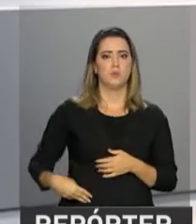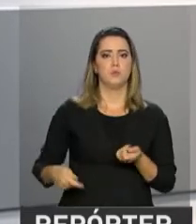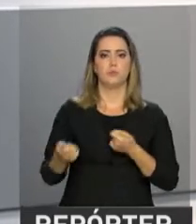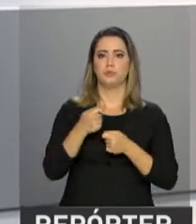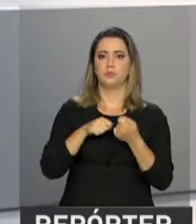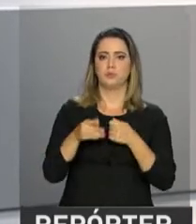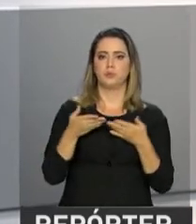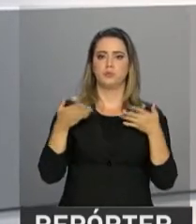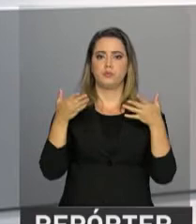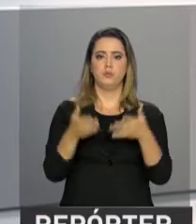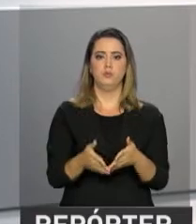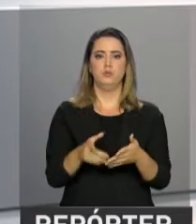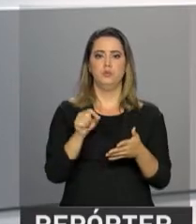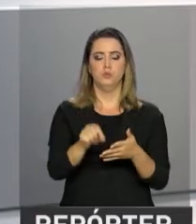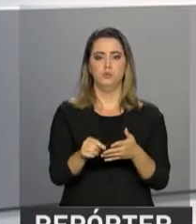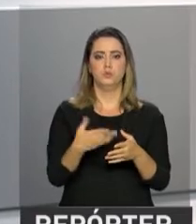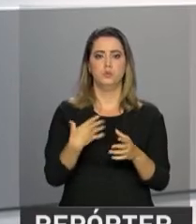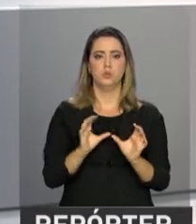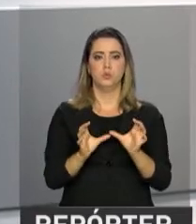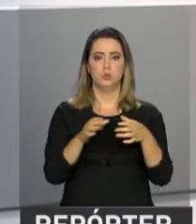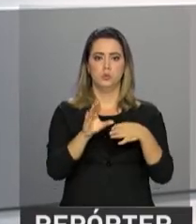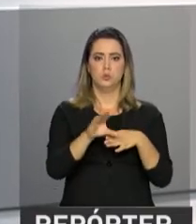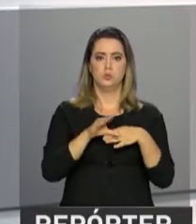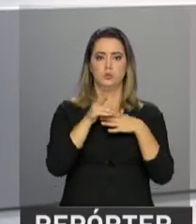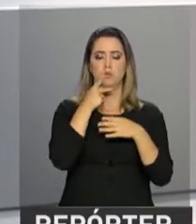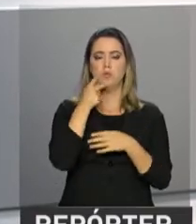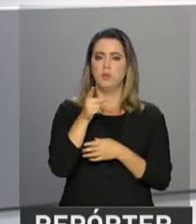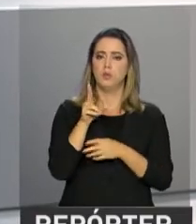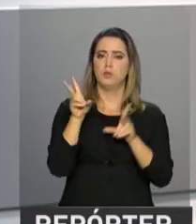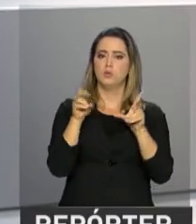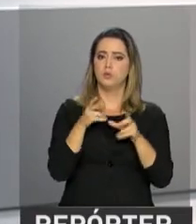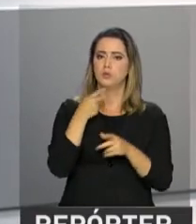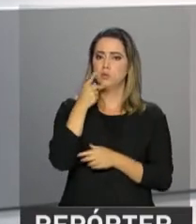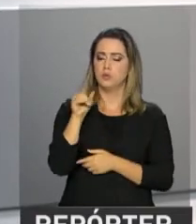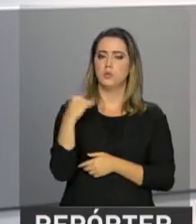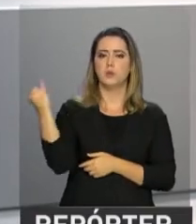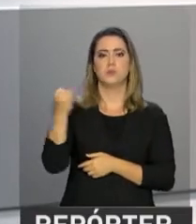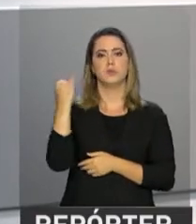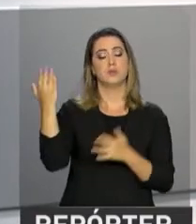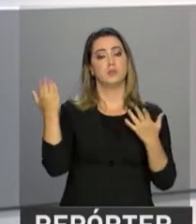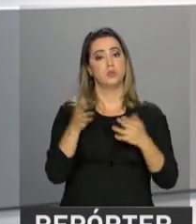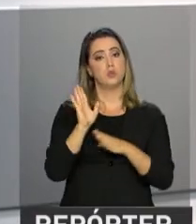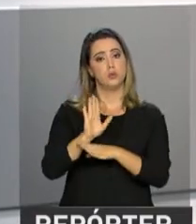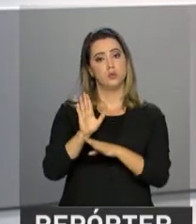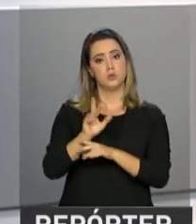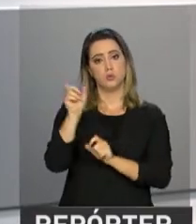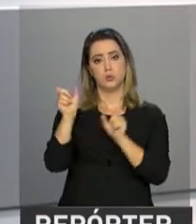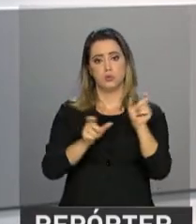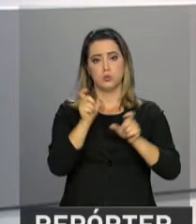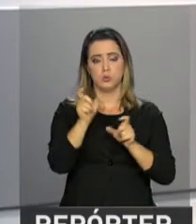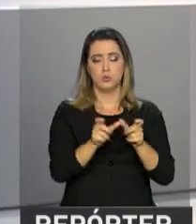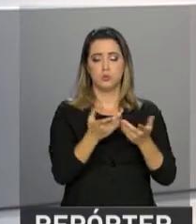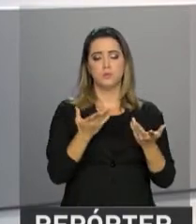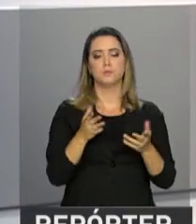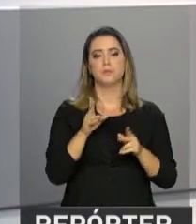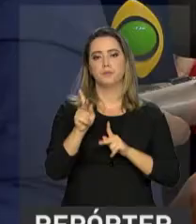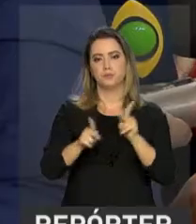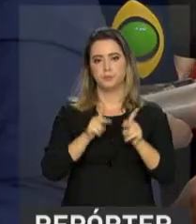Assuntos Econômicos do Senado, comentou o assunto. Segundo ele, o mais importante é beneficiar o interesse do